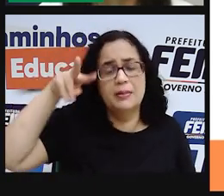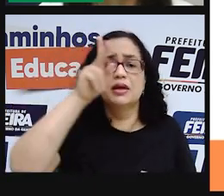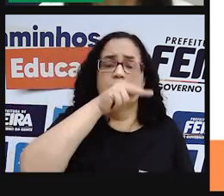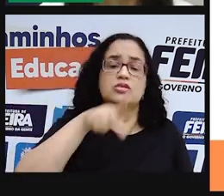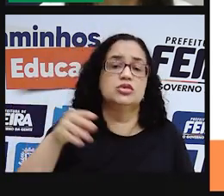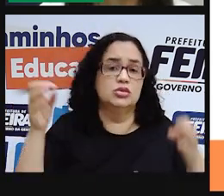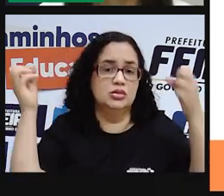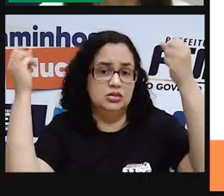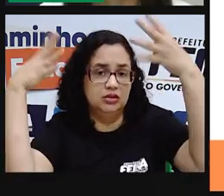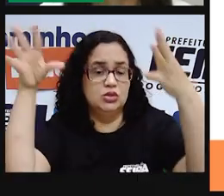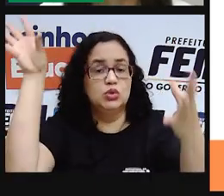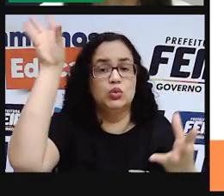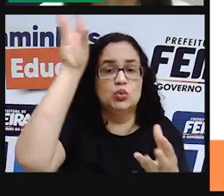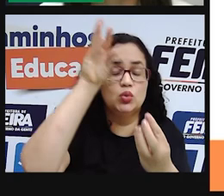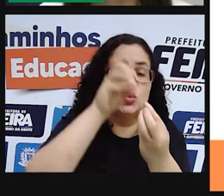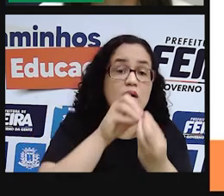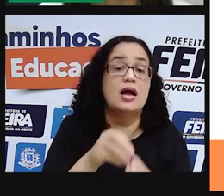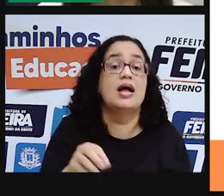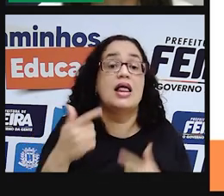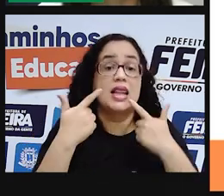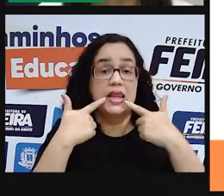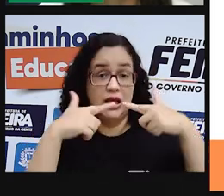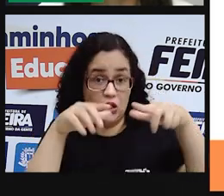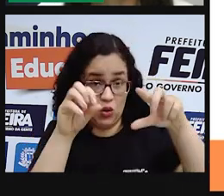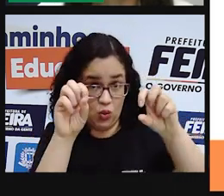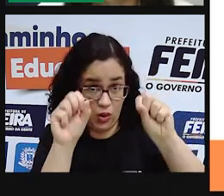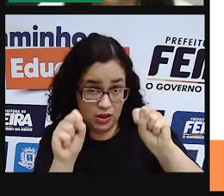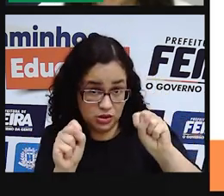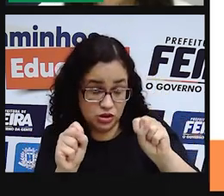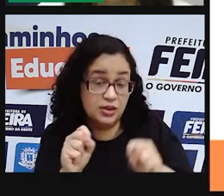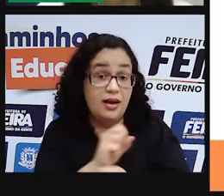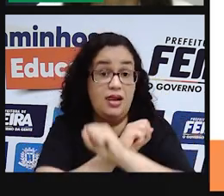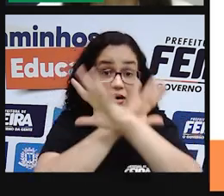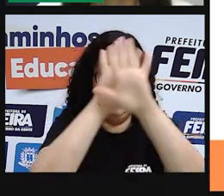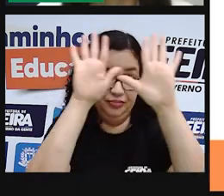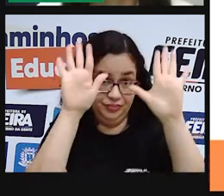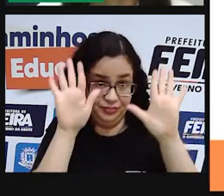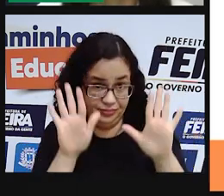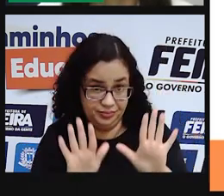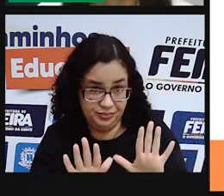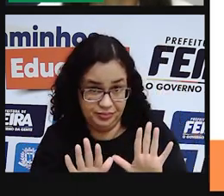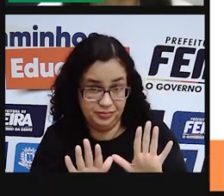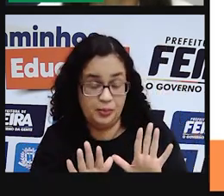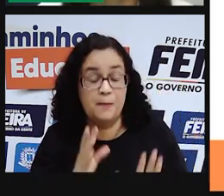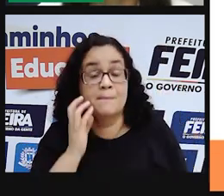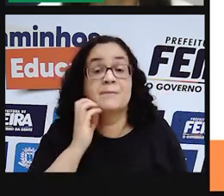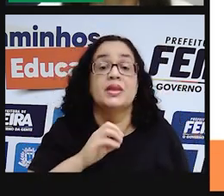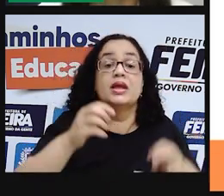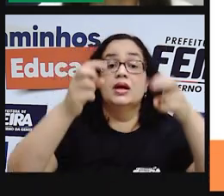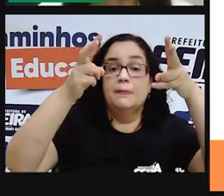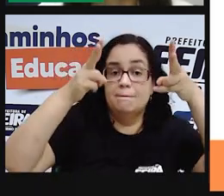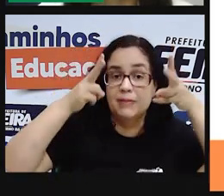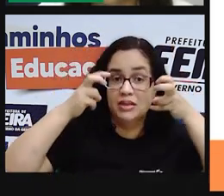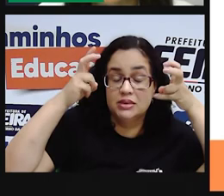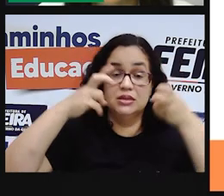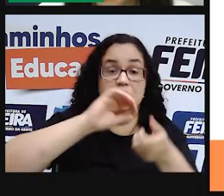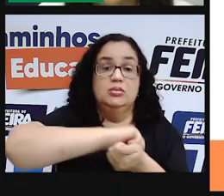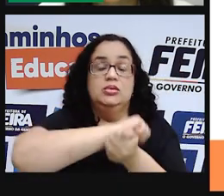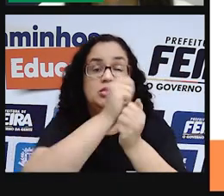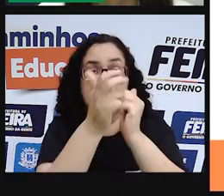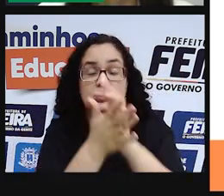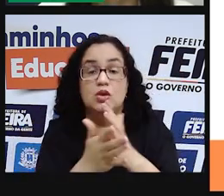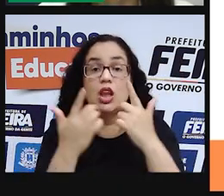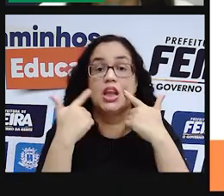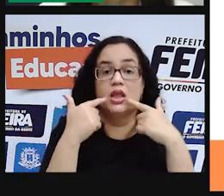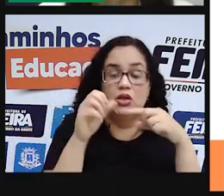a resenha ela utiliza uma linguagem objetiva. Então, a gente percebe que a adaptação da